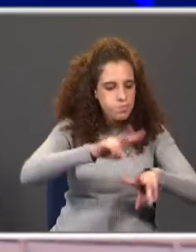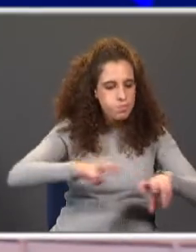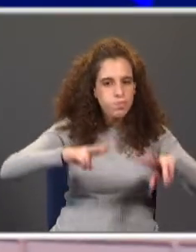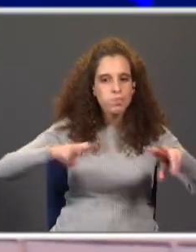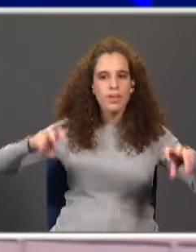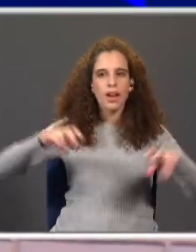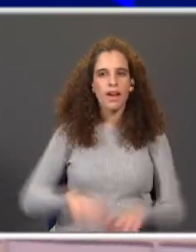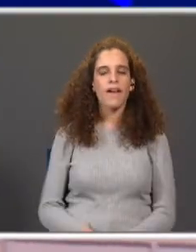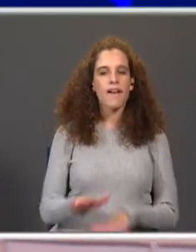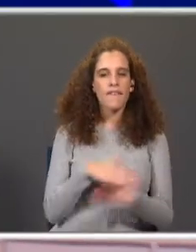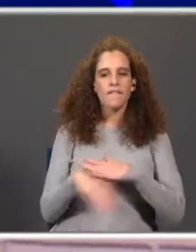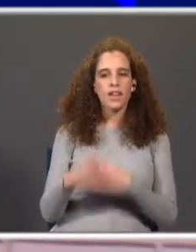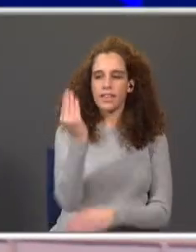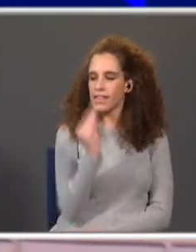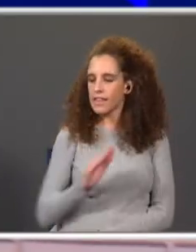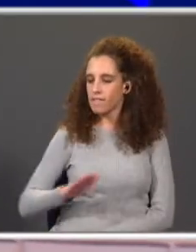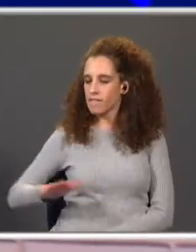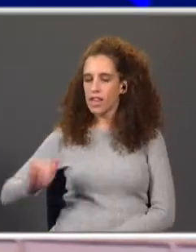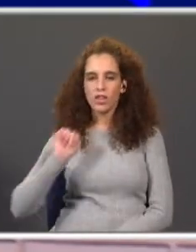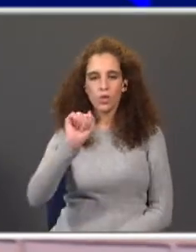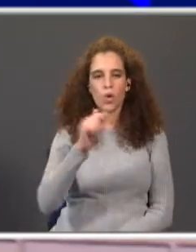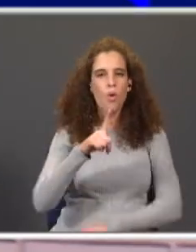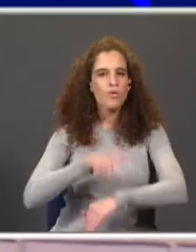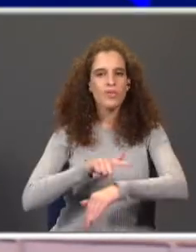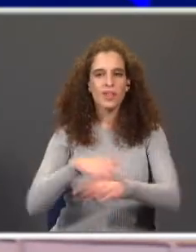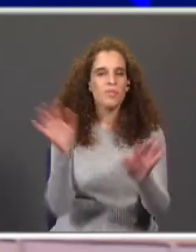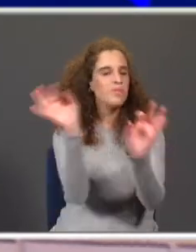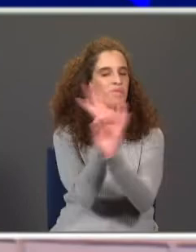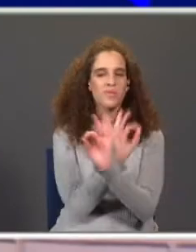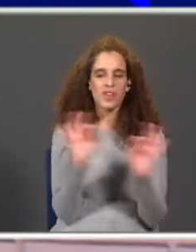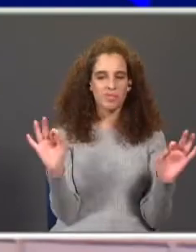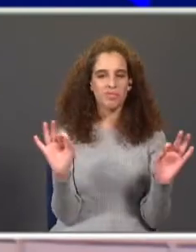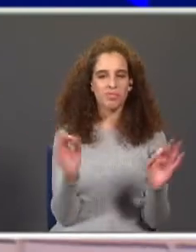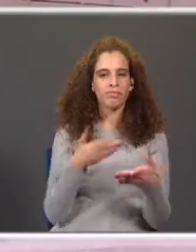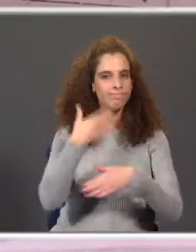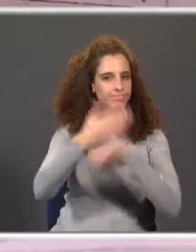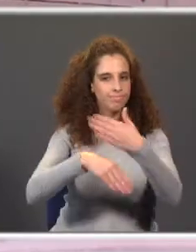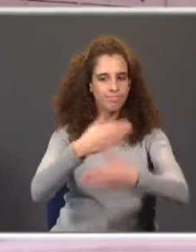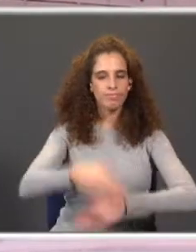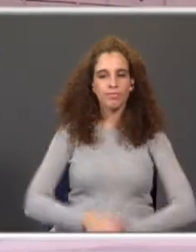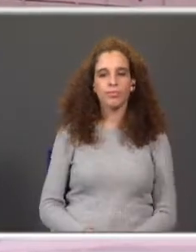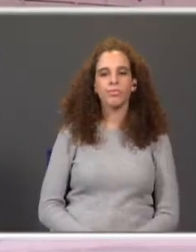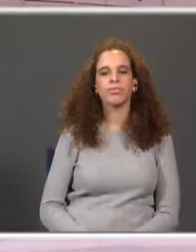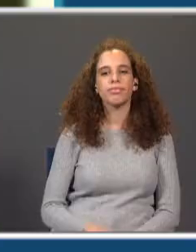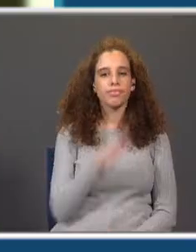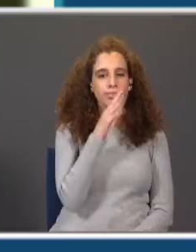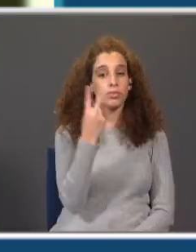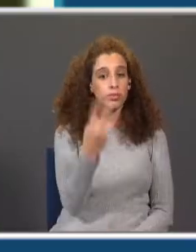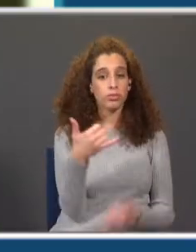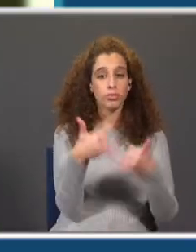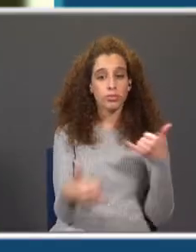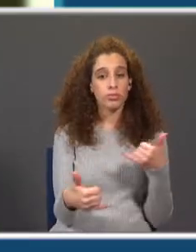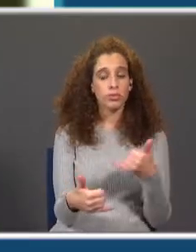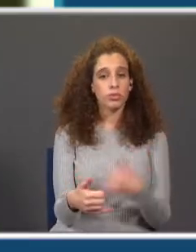Fez da tua infância certamente um tempo extraordinário. E avançamos. Enumera dois dos perigos que o